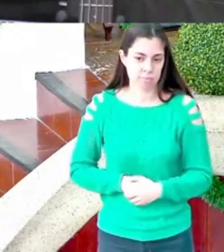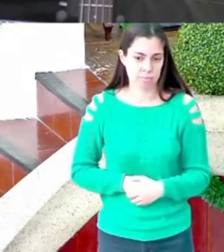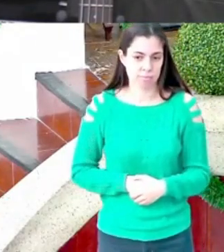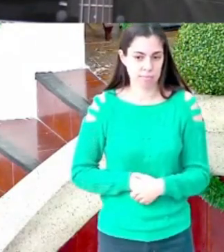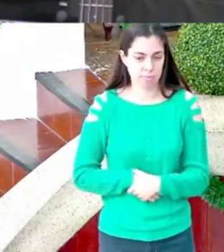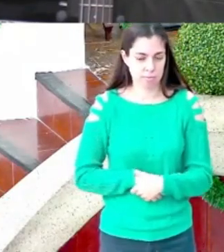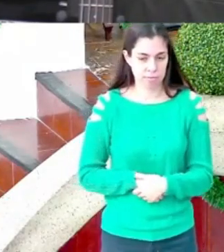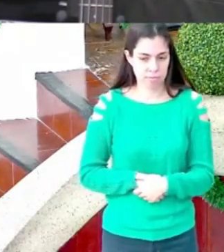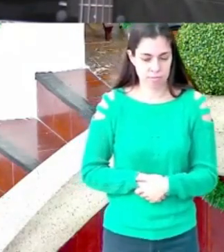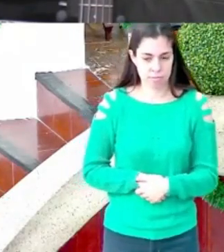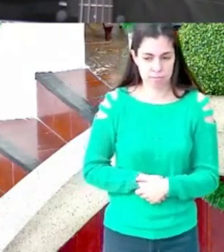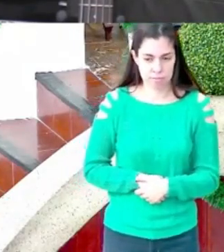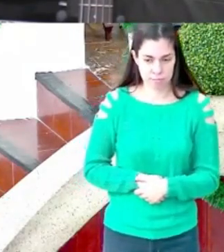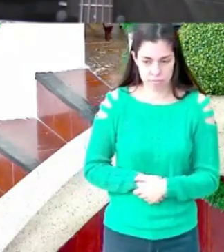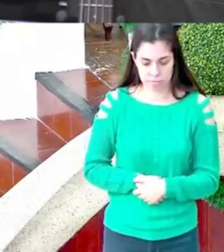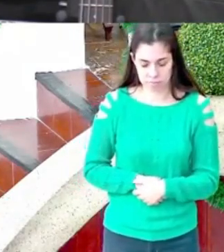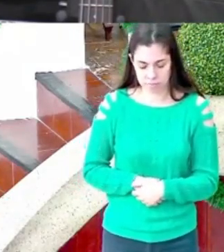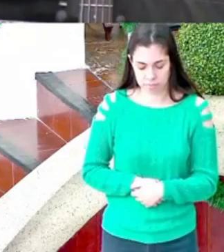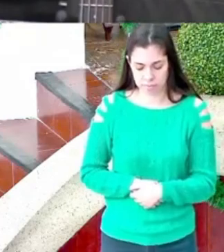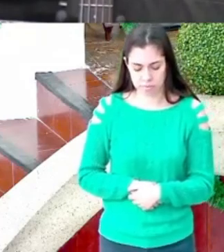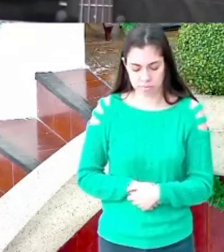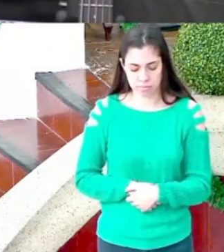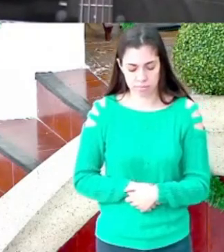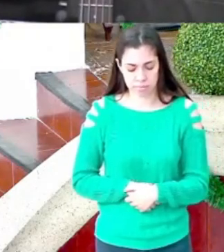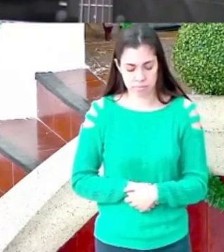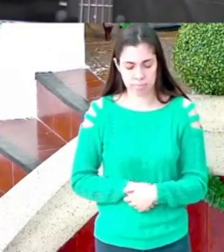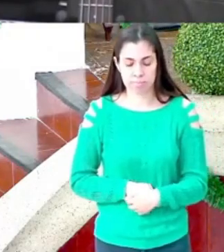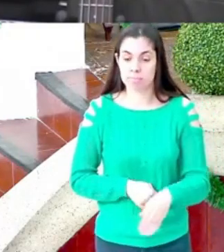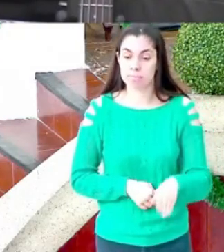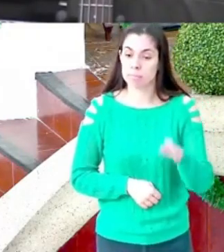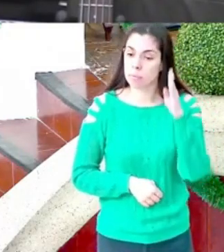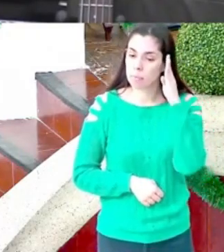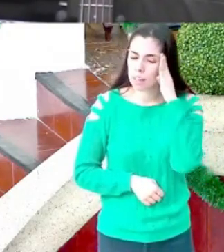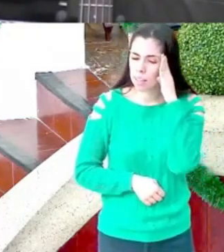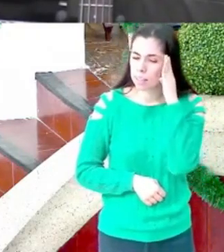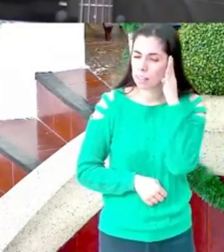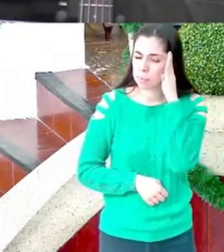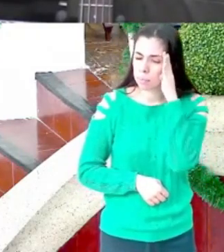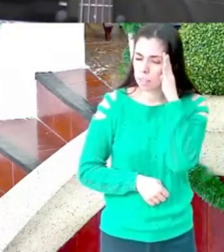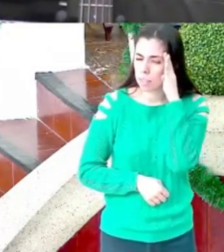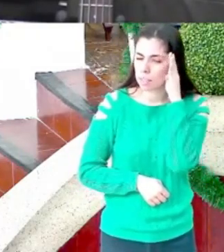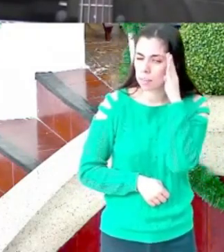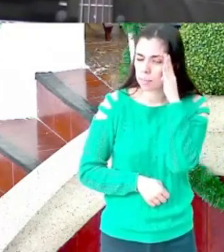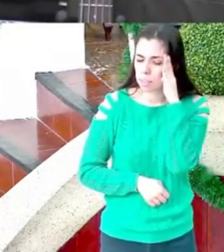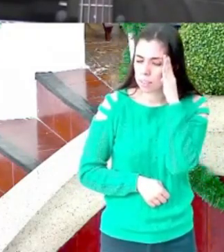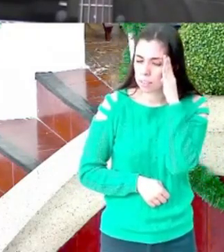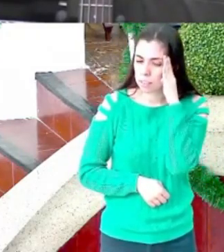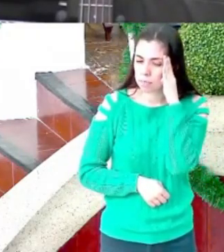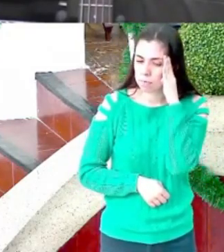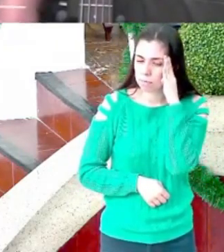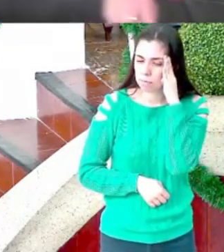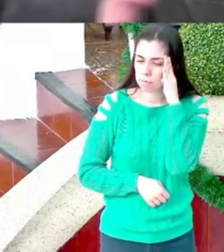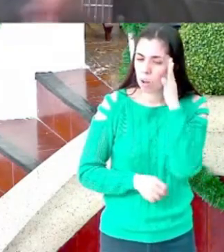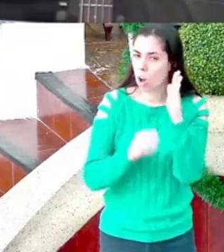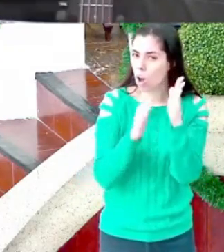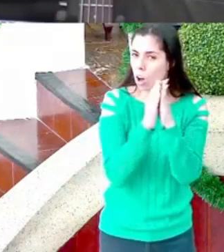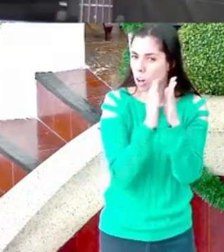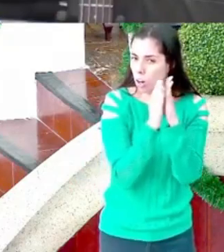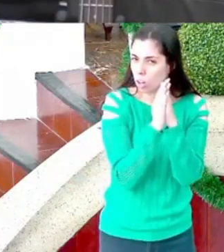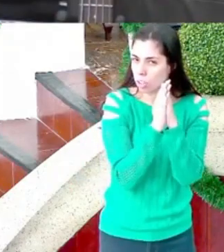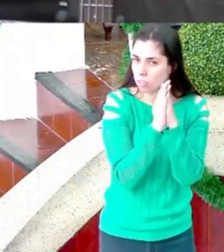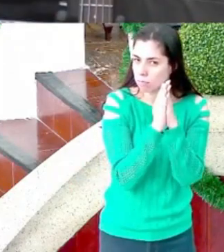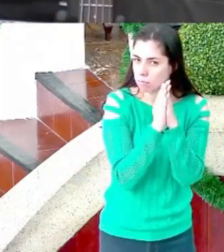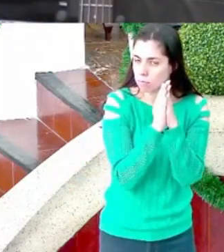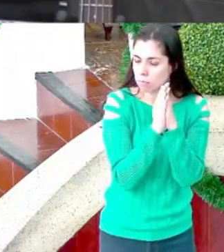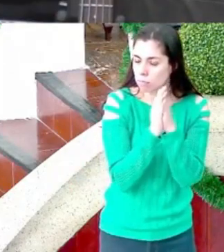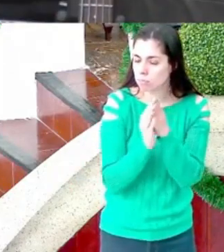te trazer de volta a avaliar essas buscas. Eu não estou falando somente daquilo que fazemos dentro